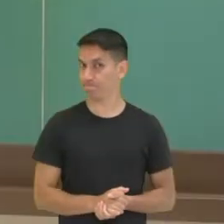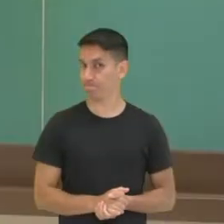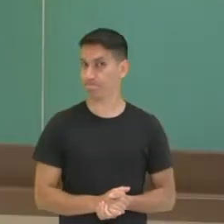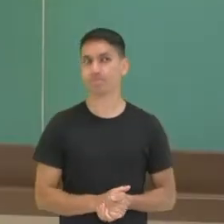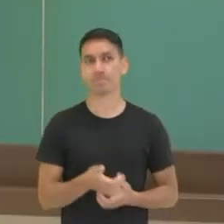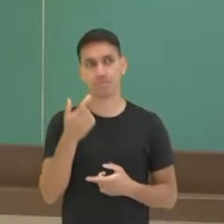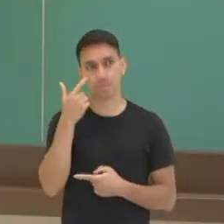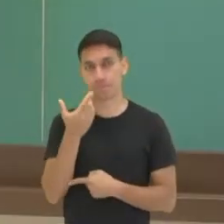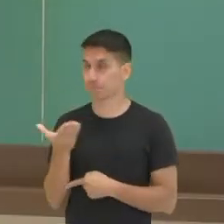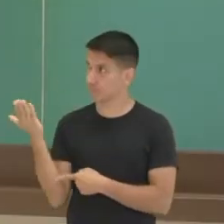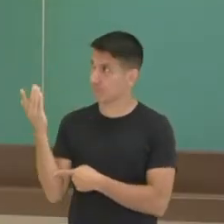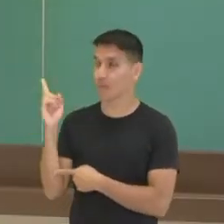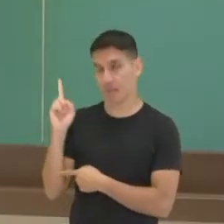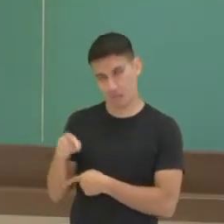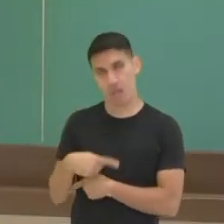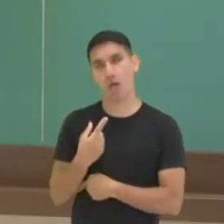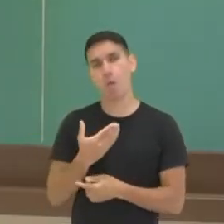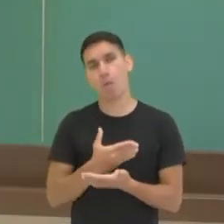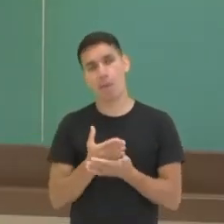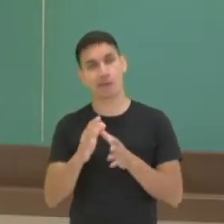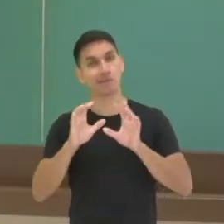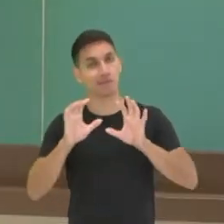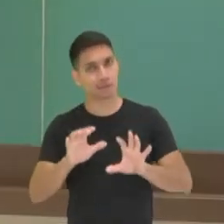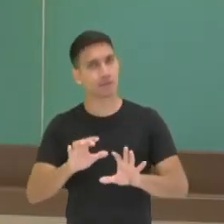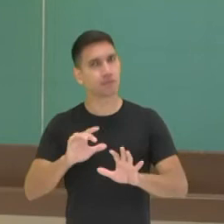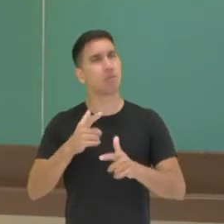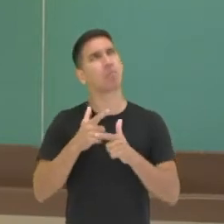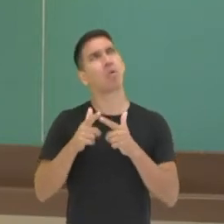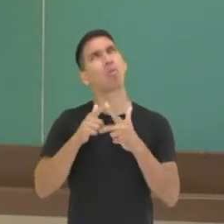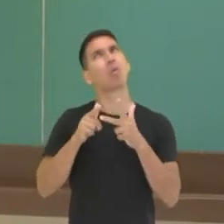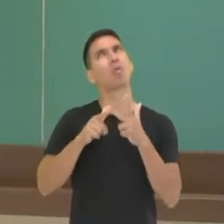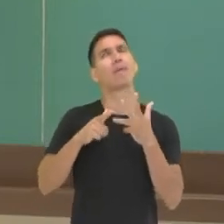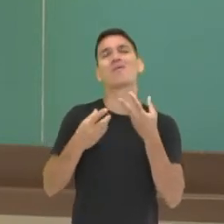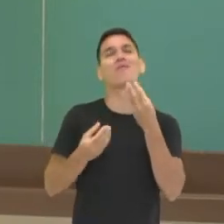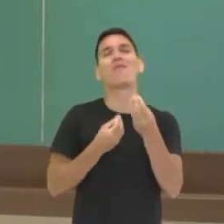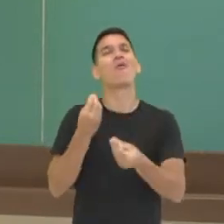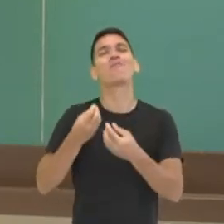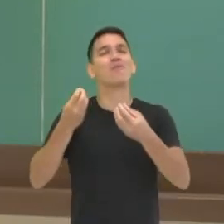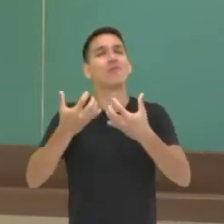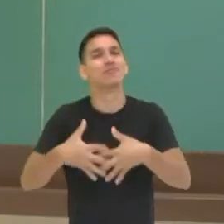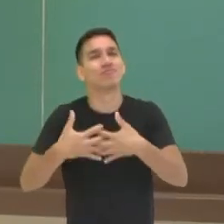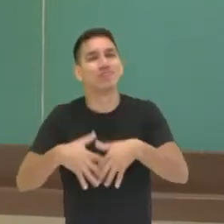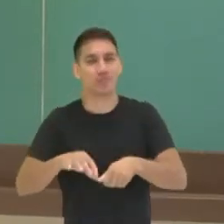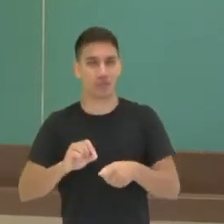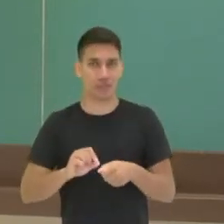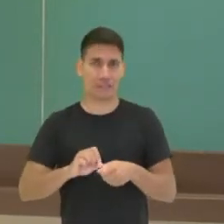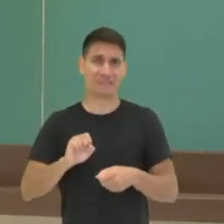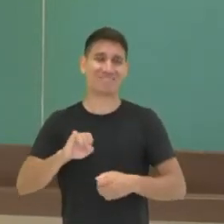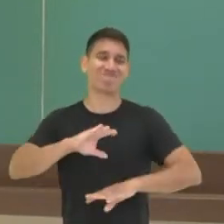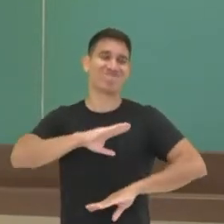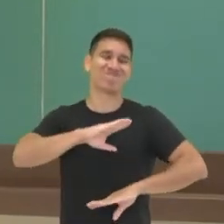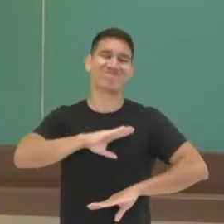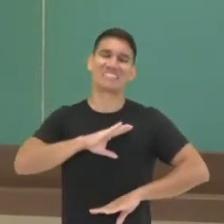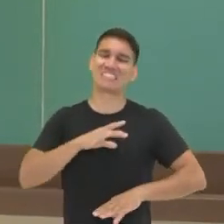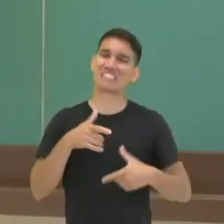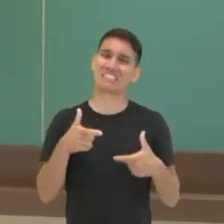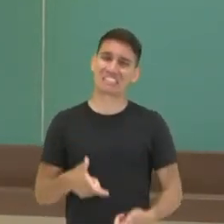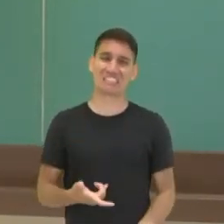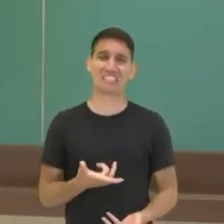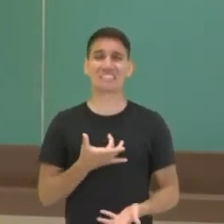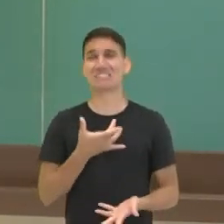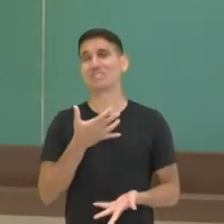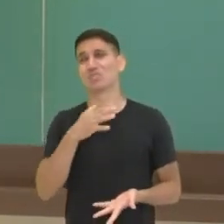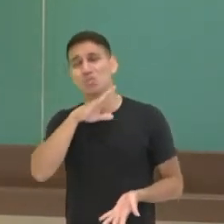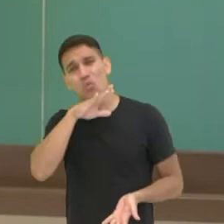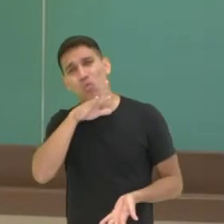a gente tem essa questão problematizadora. Observem ali, né, que quando acontece esse tipo de situação, é uma situação bastante desagradável, as